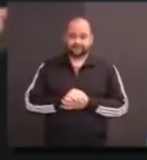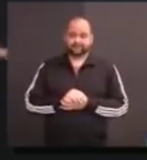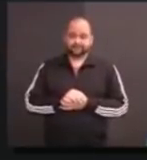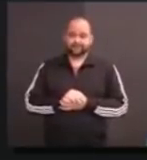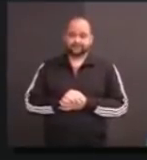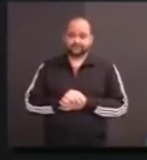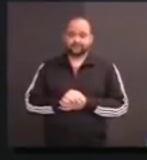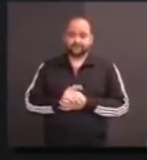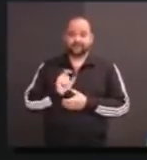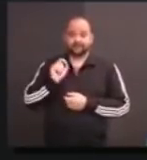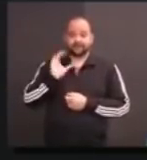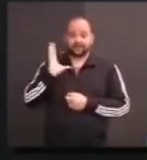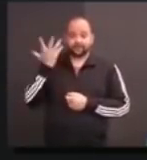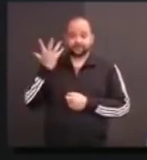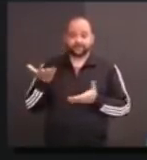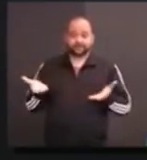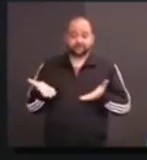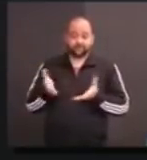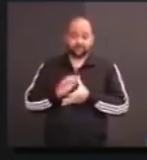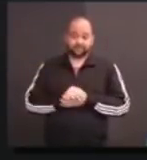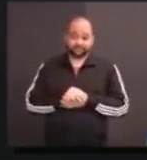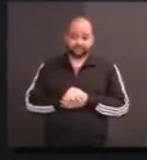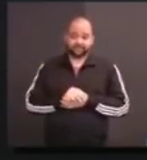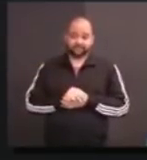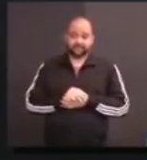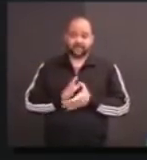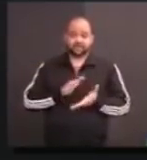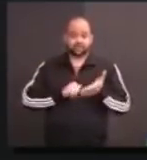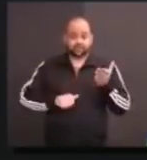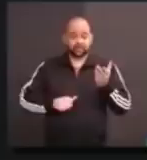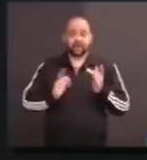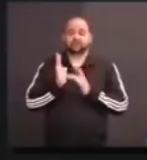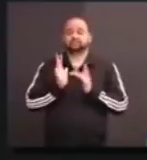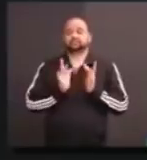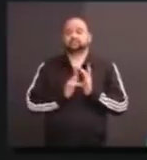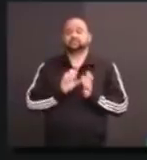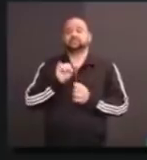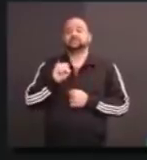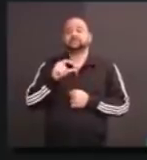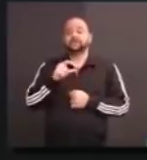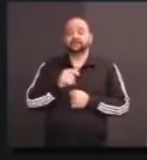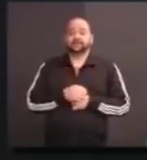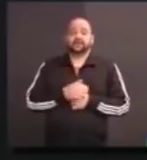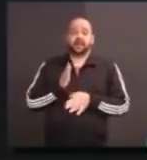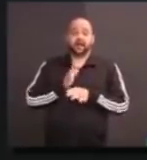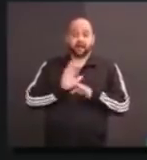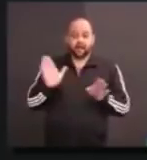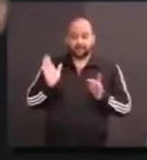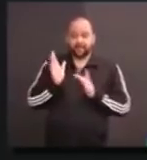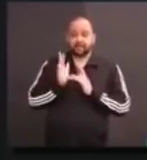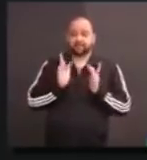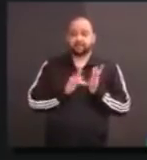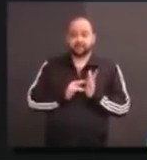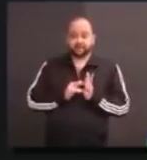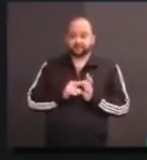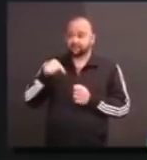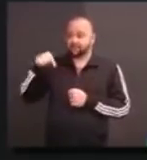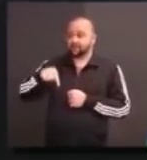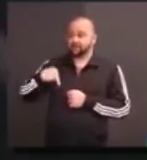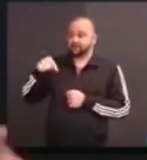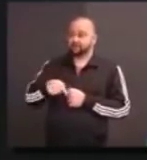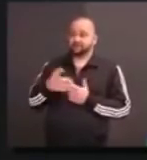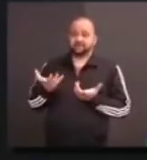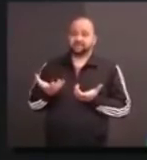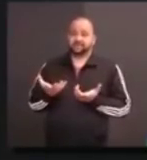querendo aí, ó. É tirar o Cristo. Se tirar o Cristo do Espiritismo, isso aqui vira um